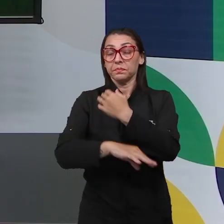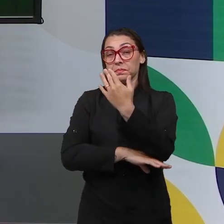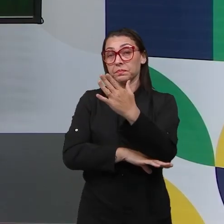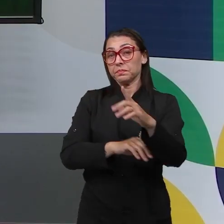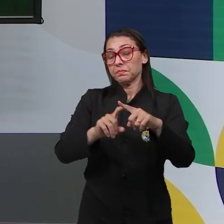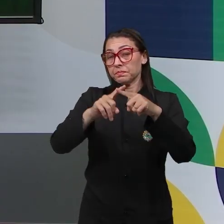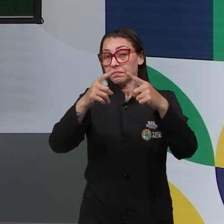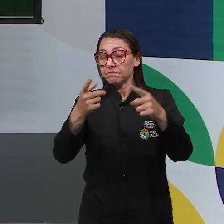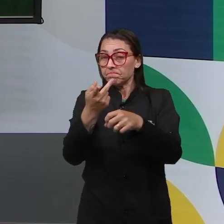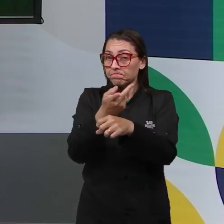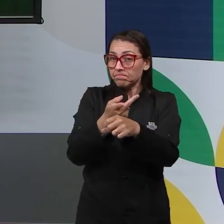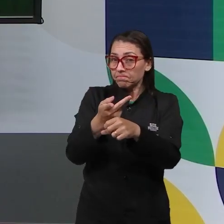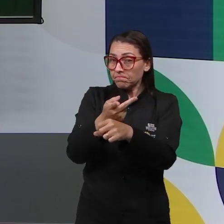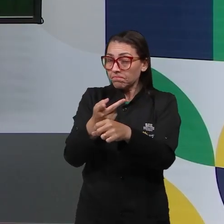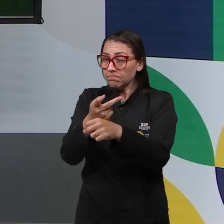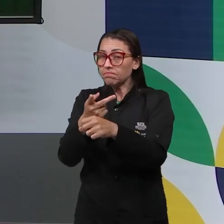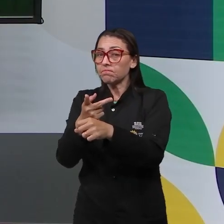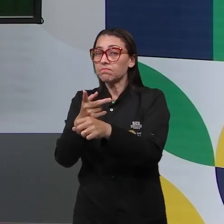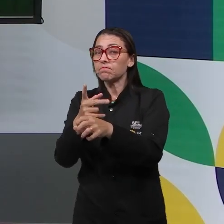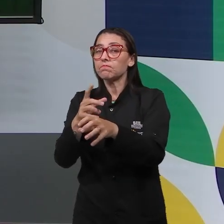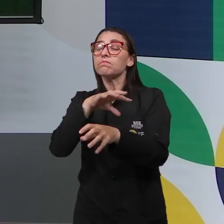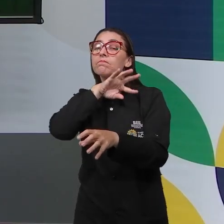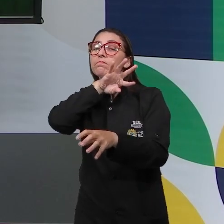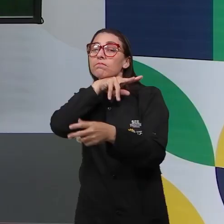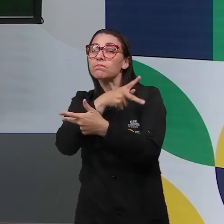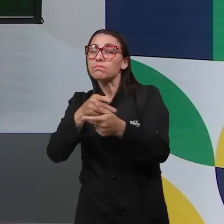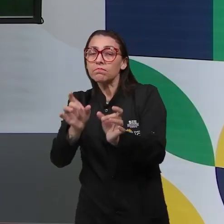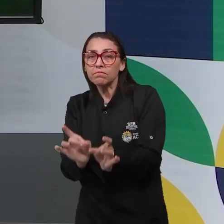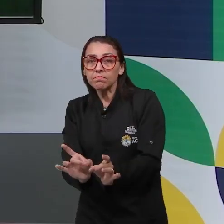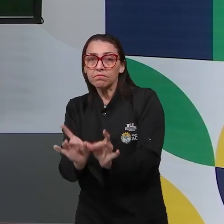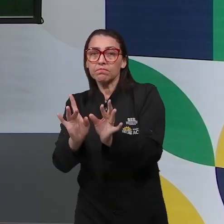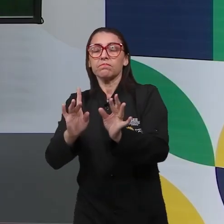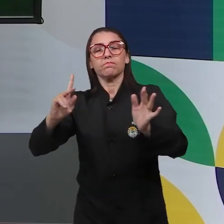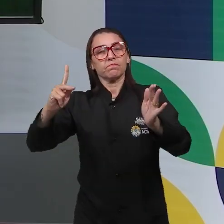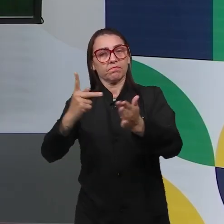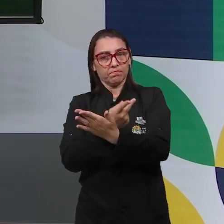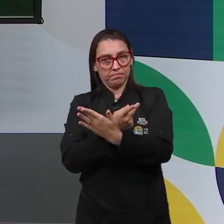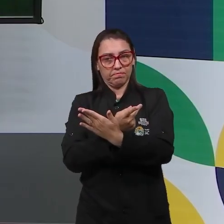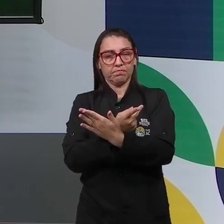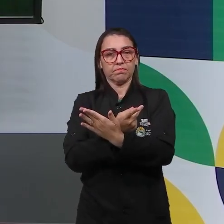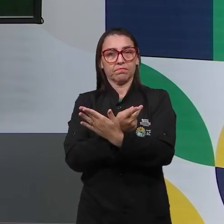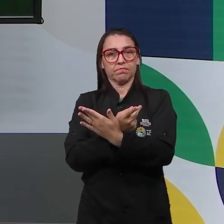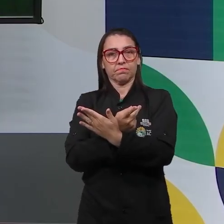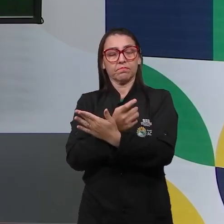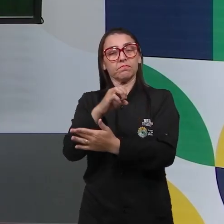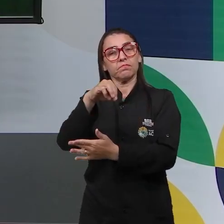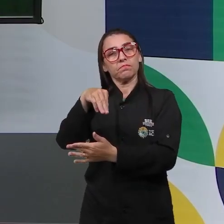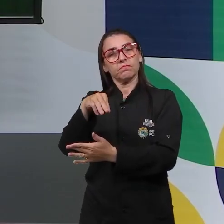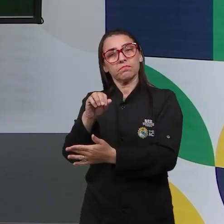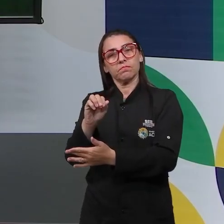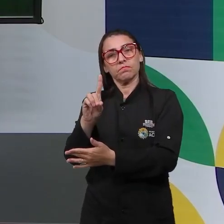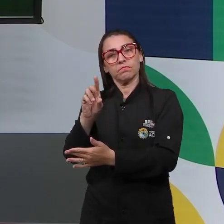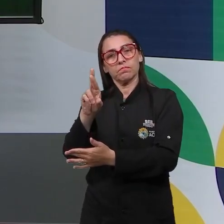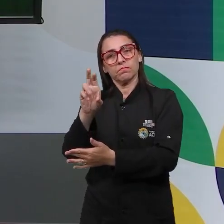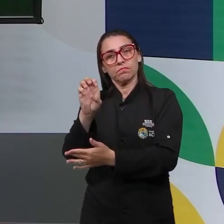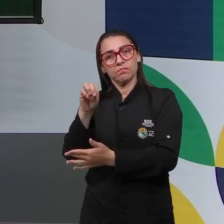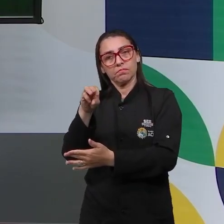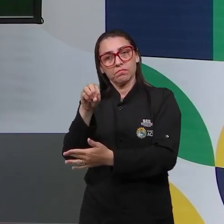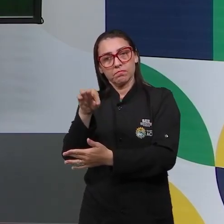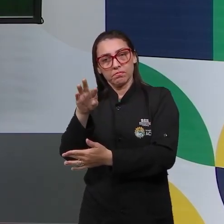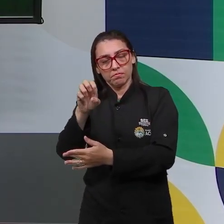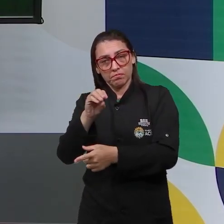aqueles que procuram capturar os animais para vendê-los, essa é uma forma incorreta de usar a floresta. Então, a Madremonte ela está ali para